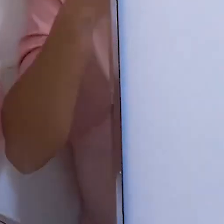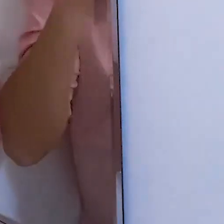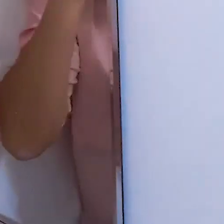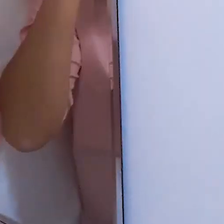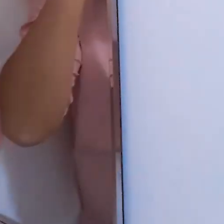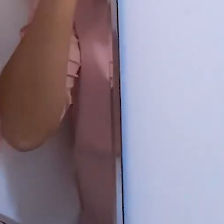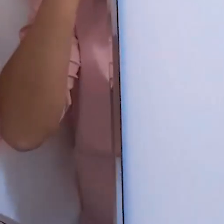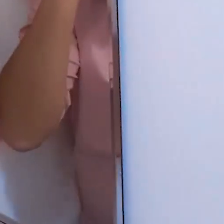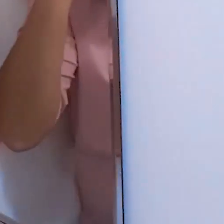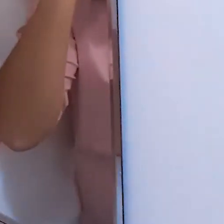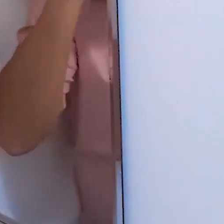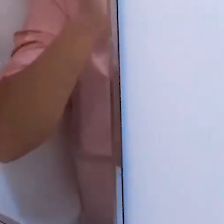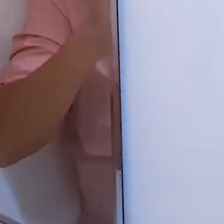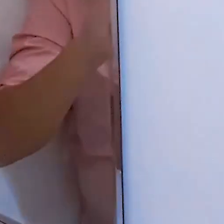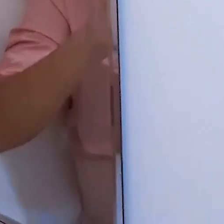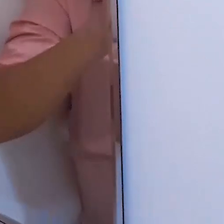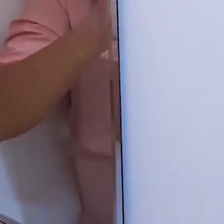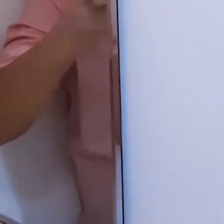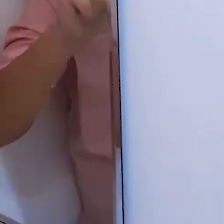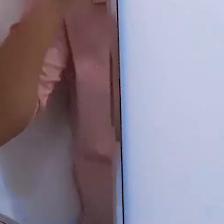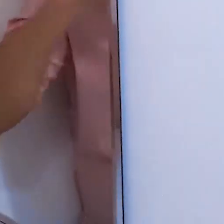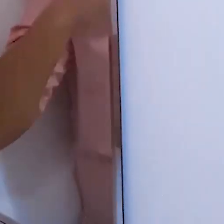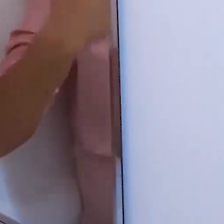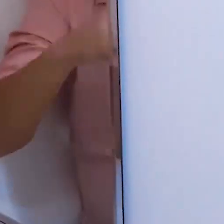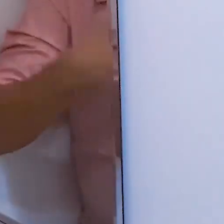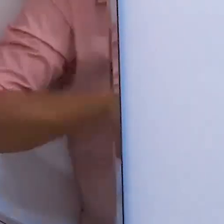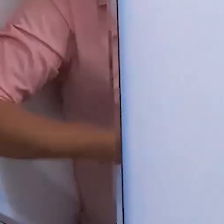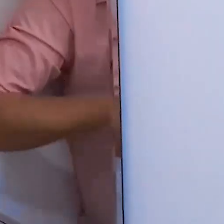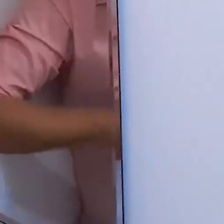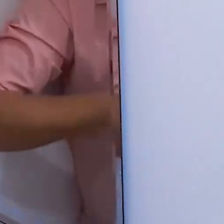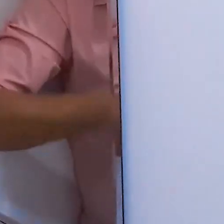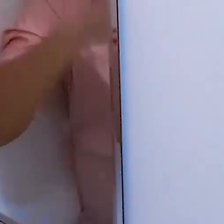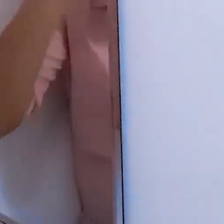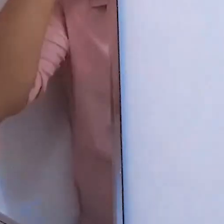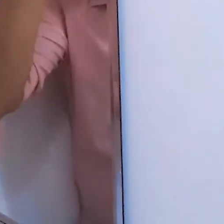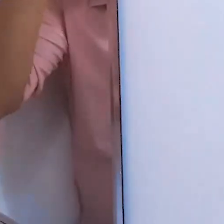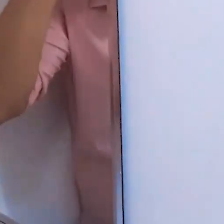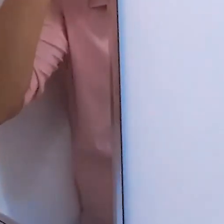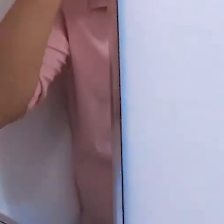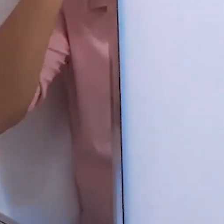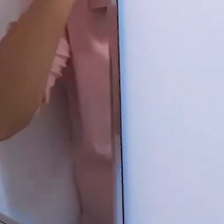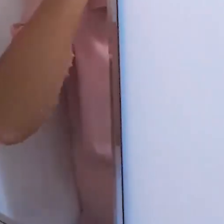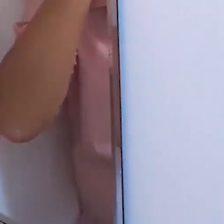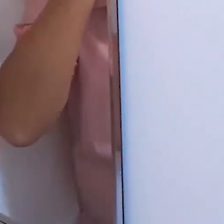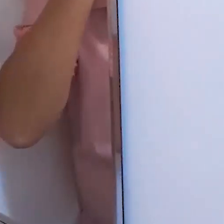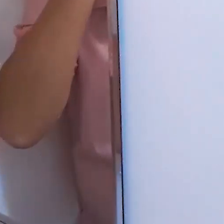imagina se não existisse escova de dente.